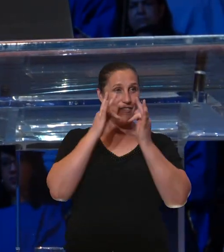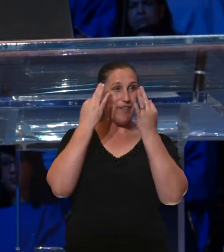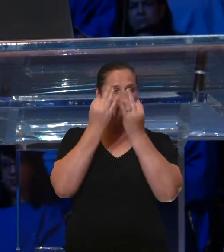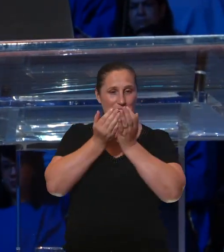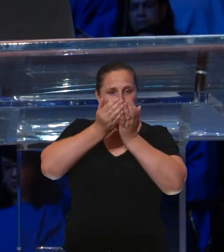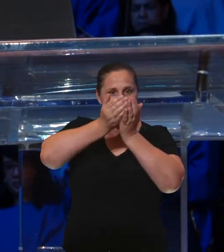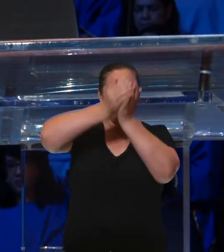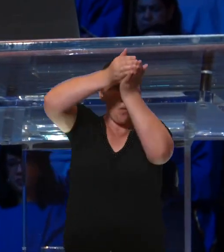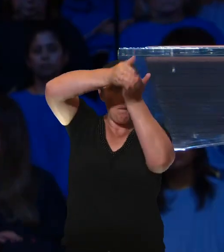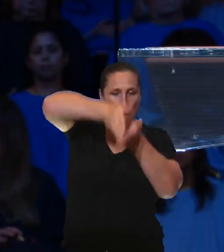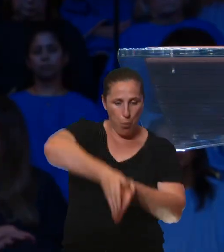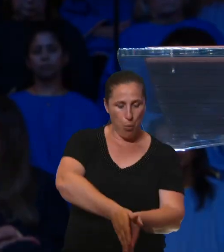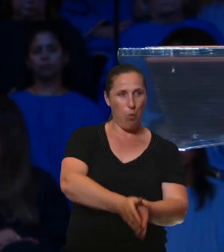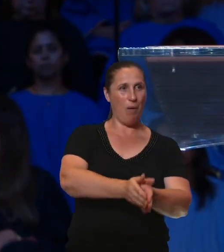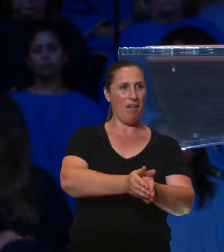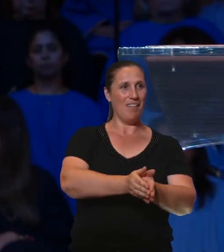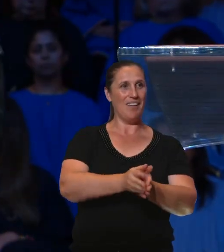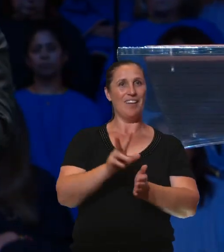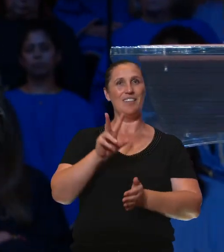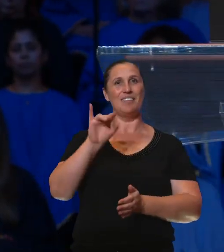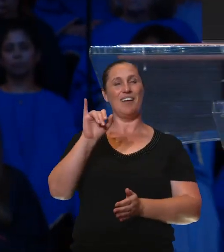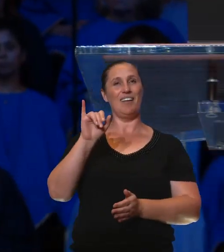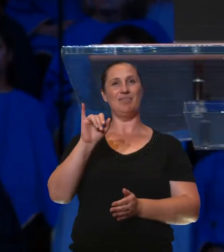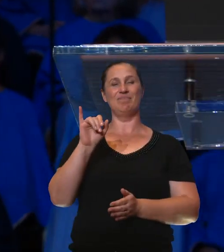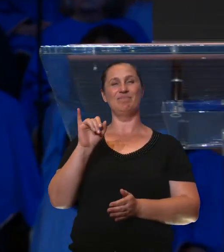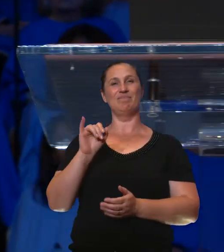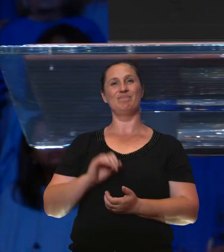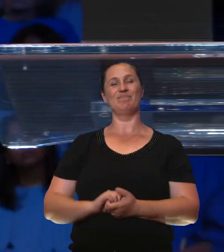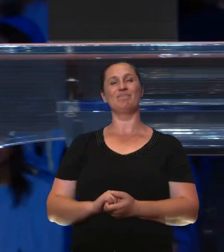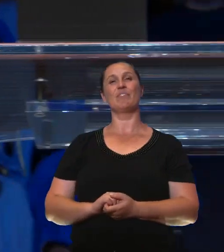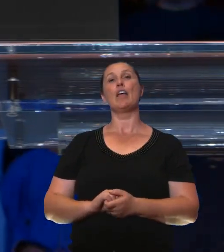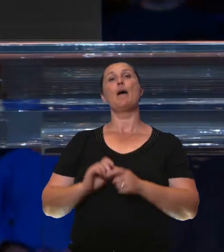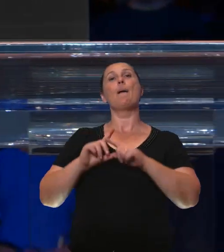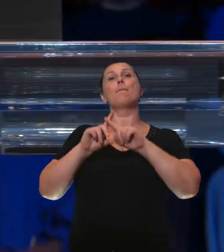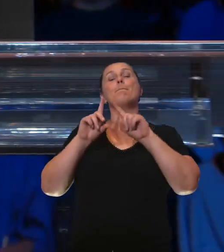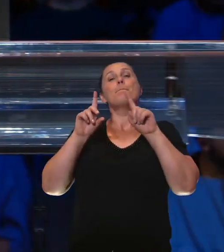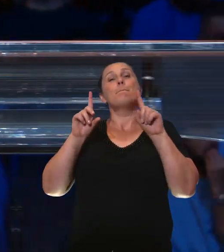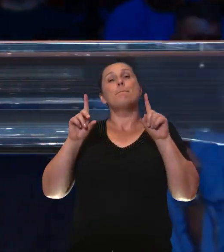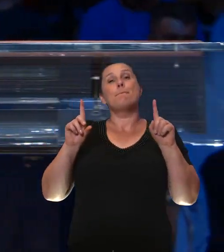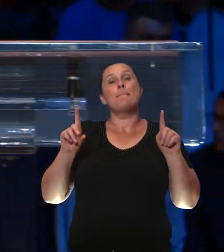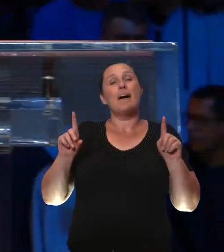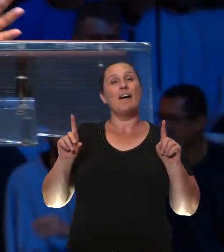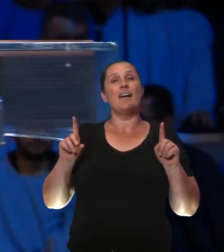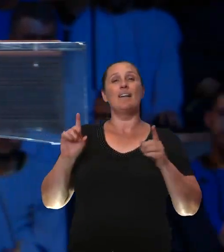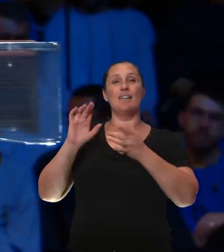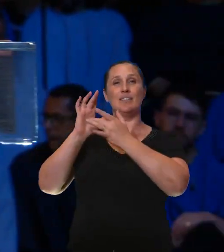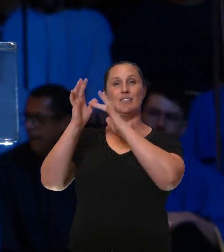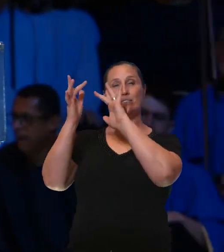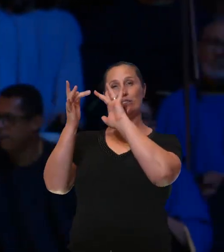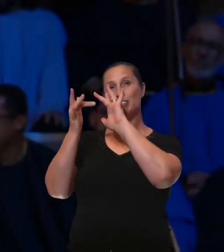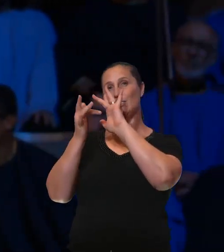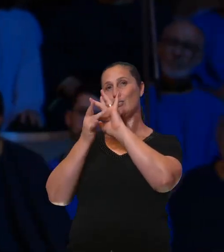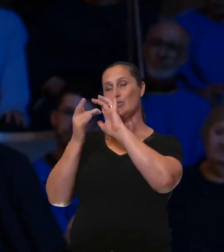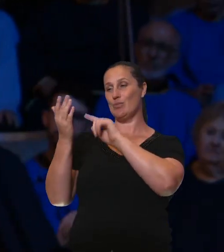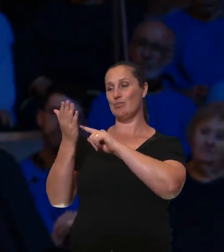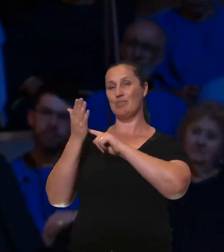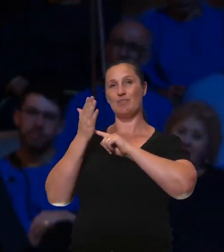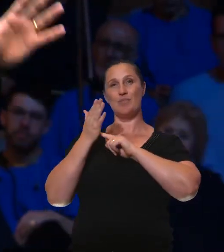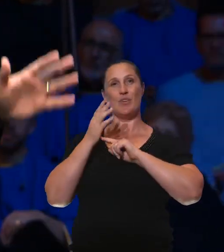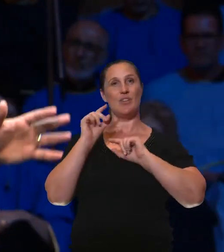para naufragar, que ele não vai chegar lá. A visão, ela nos mostra